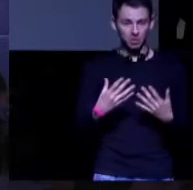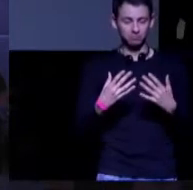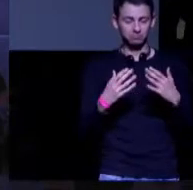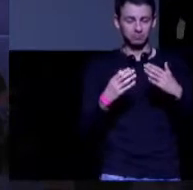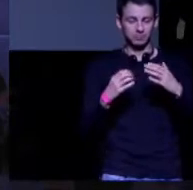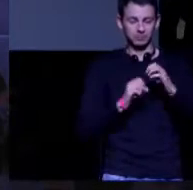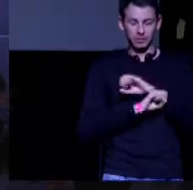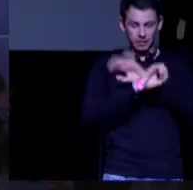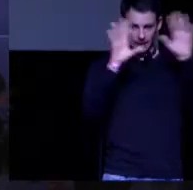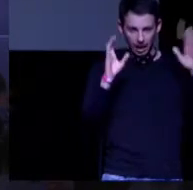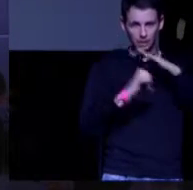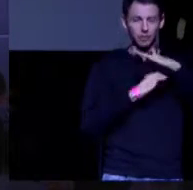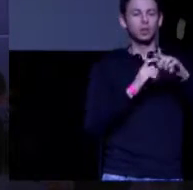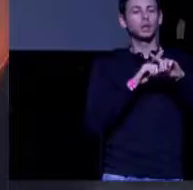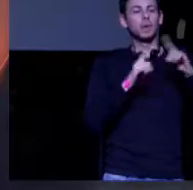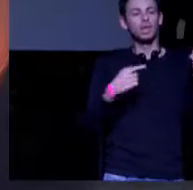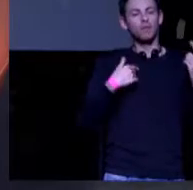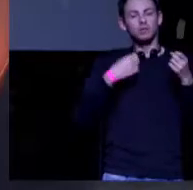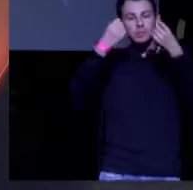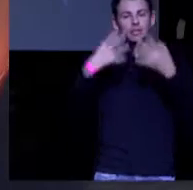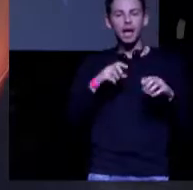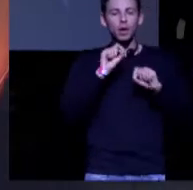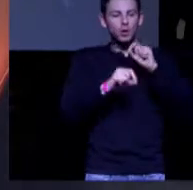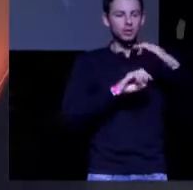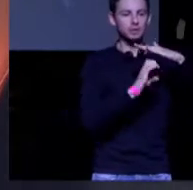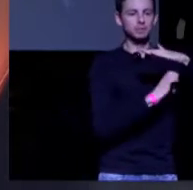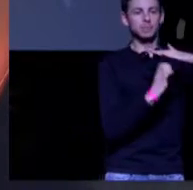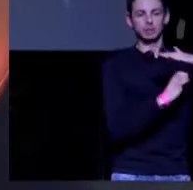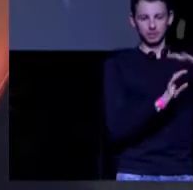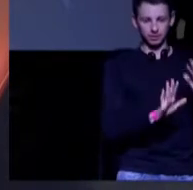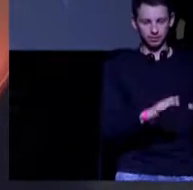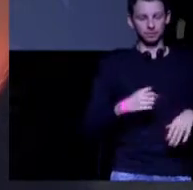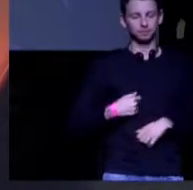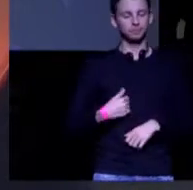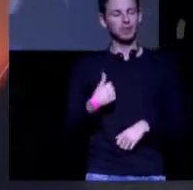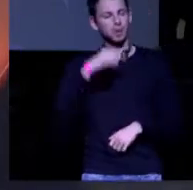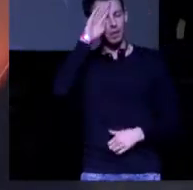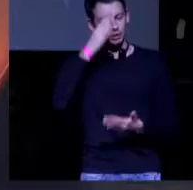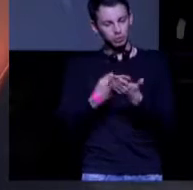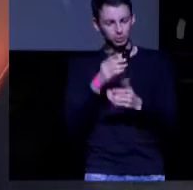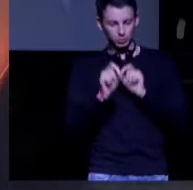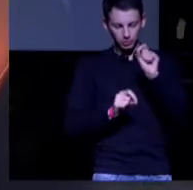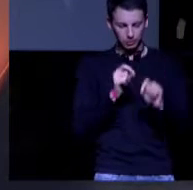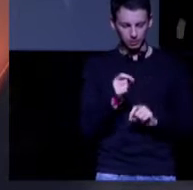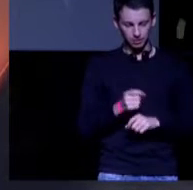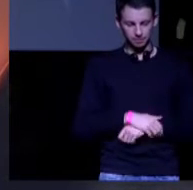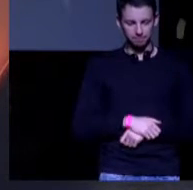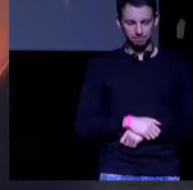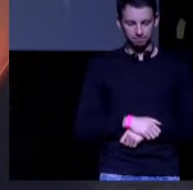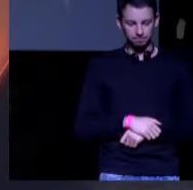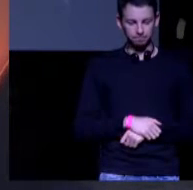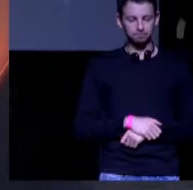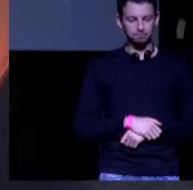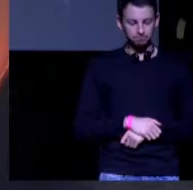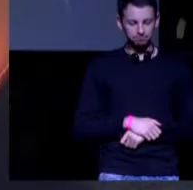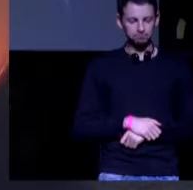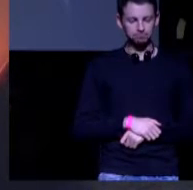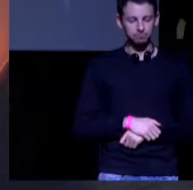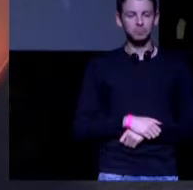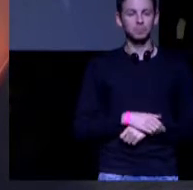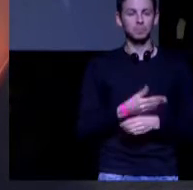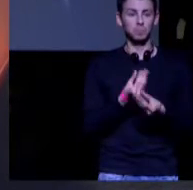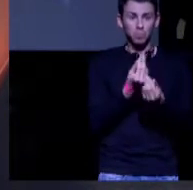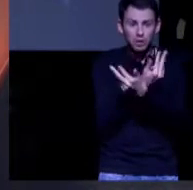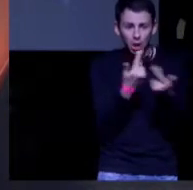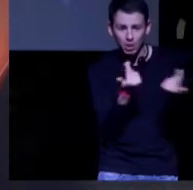lado que é de empresas eu particularmente entendo bem pragmático eu acredito que muita coisa nova muita coisa mais aberta